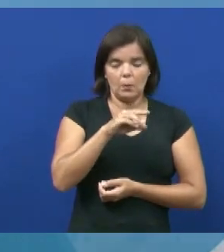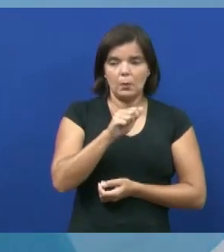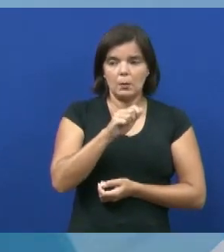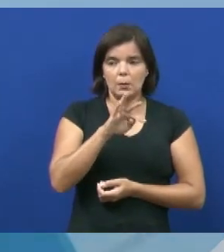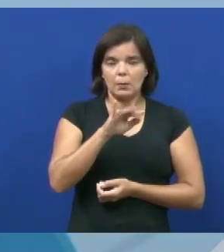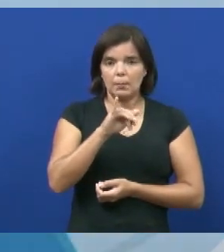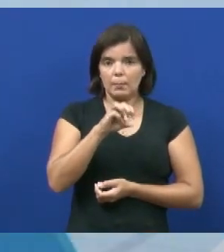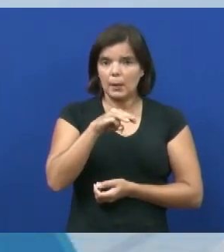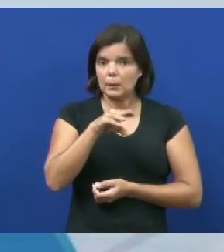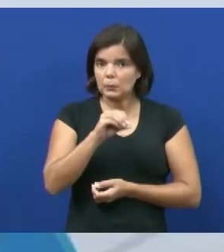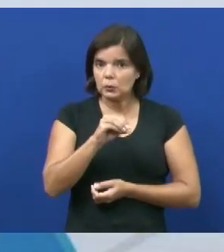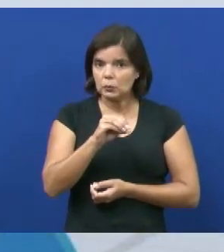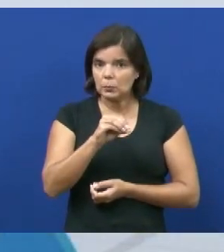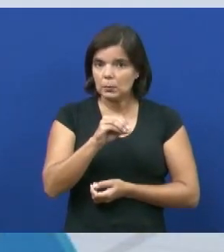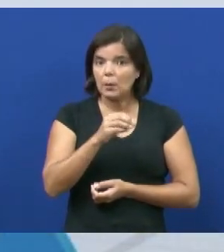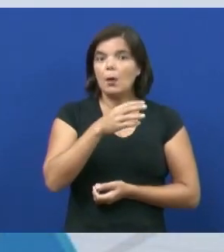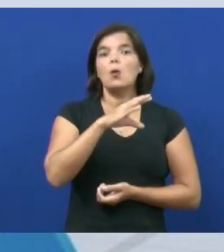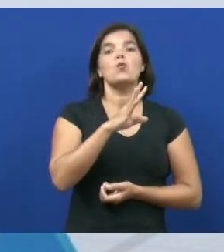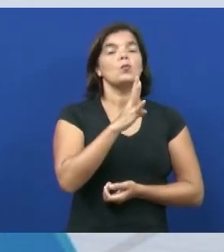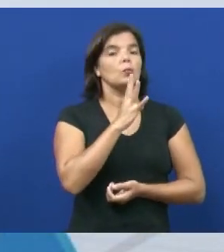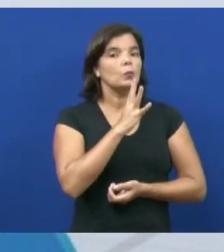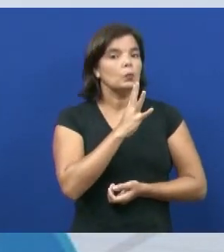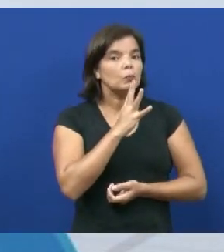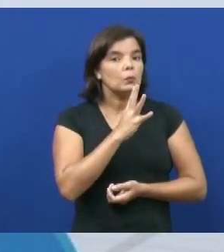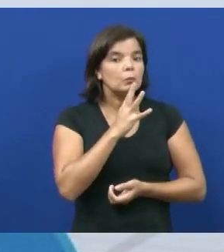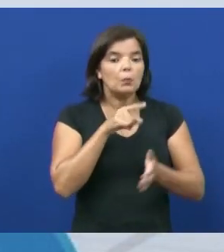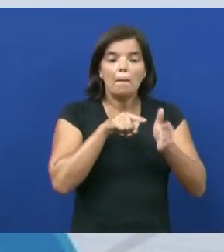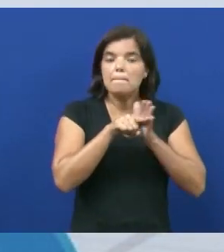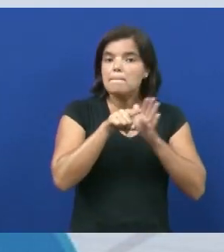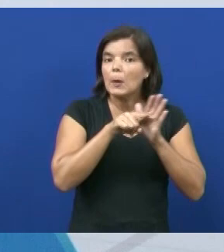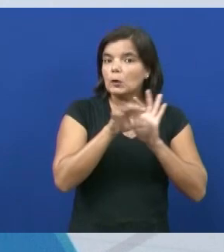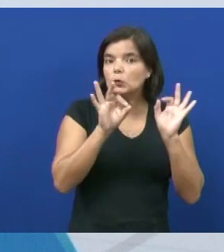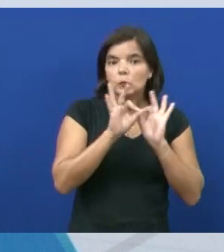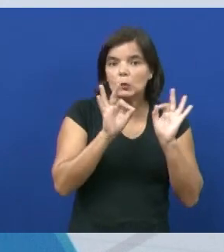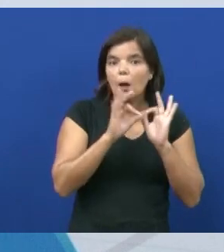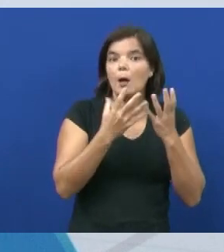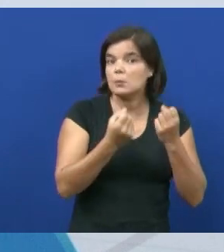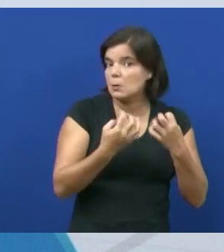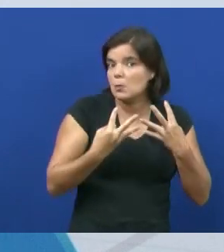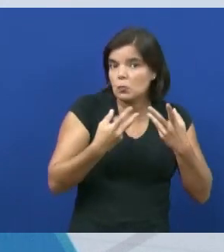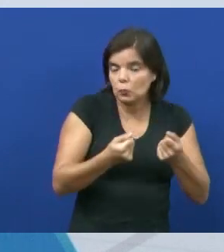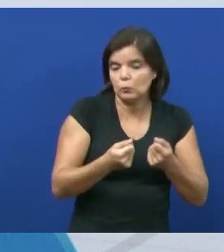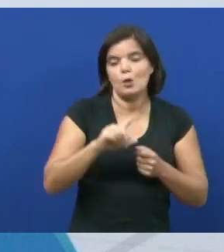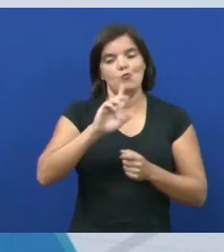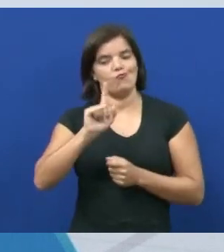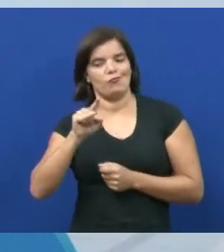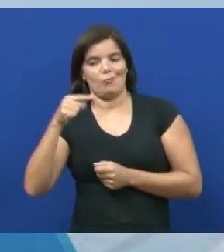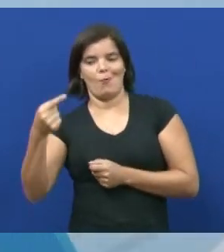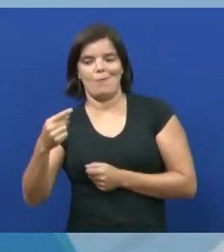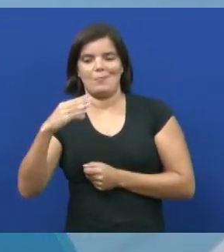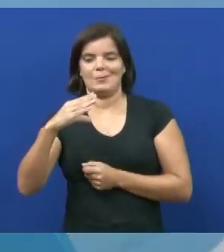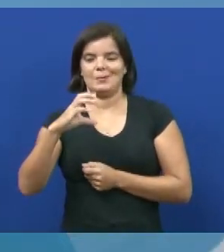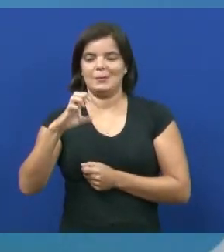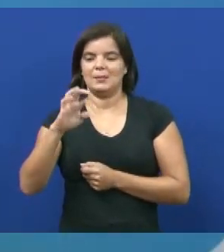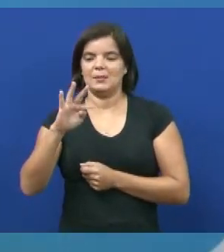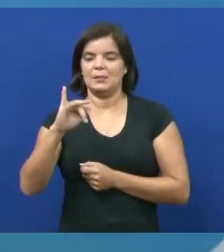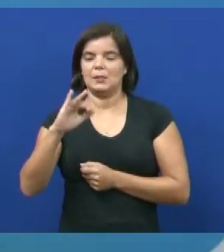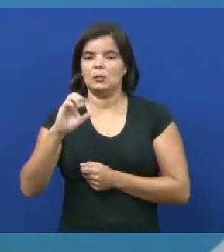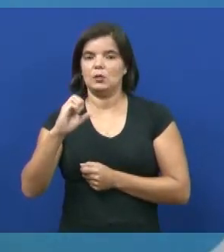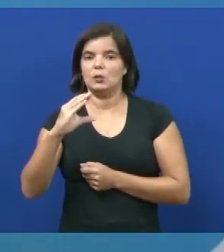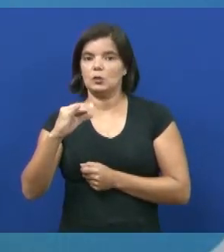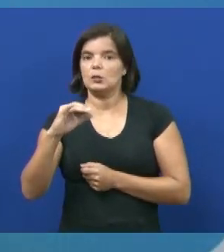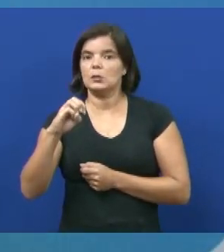é aquele tipo de conhecimento que não se questiona. O ceticismo é aquele que